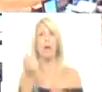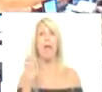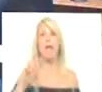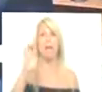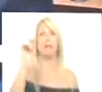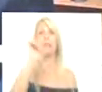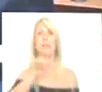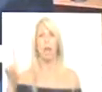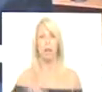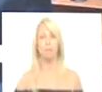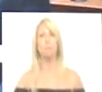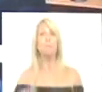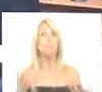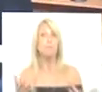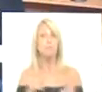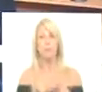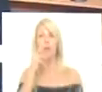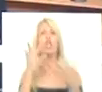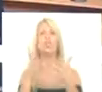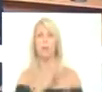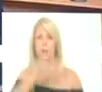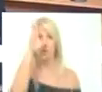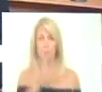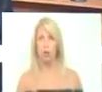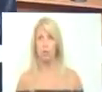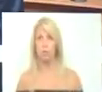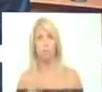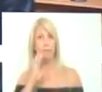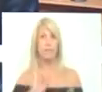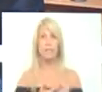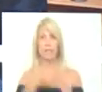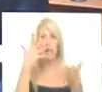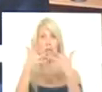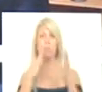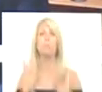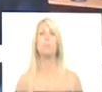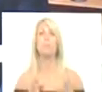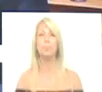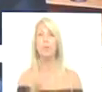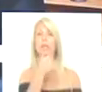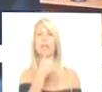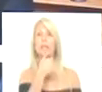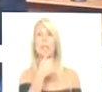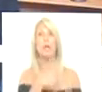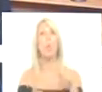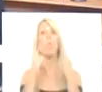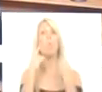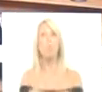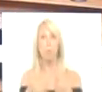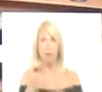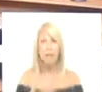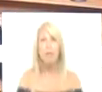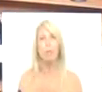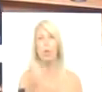E a transparência, senhores ministros, e a transparência, a necessidade de transparência absoluta na decisão pública num tempo de tanta